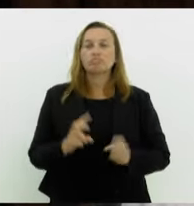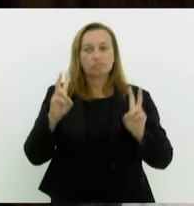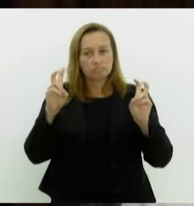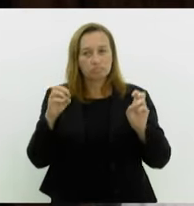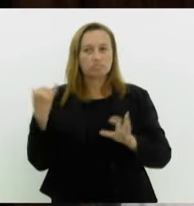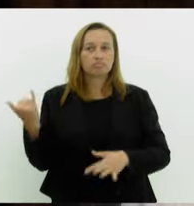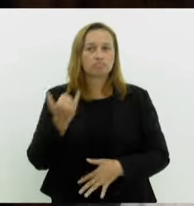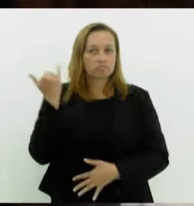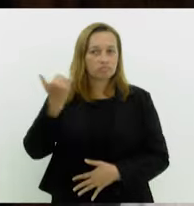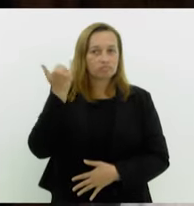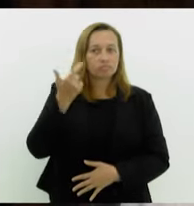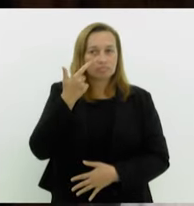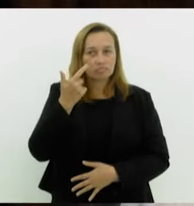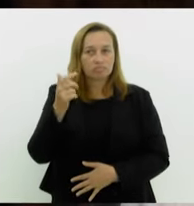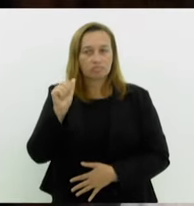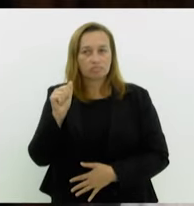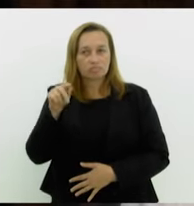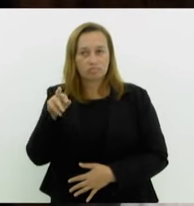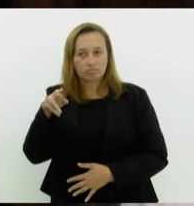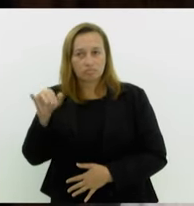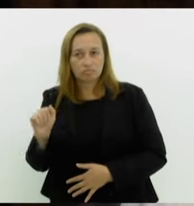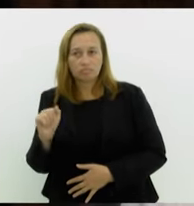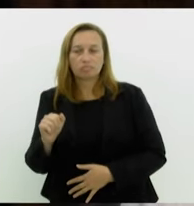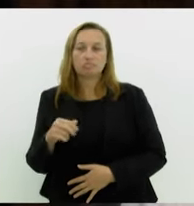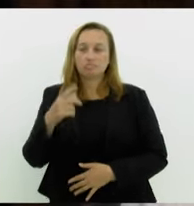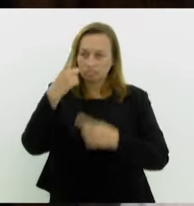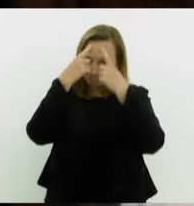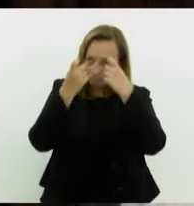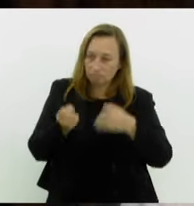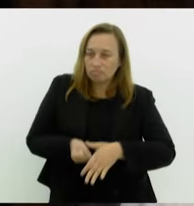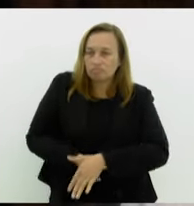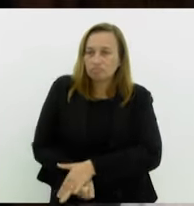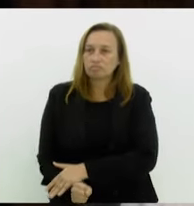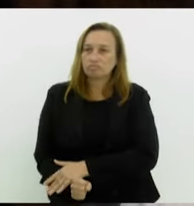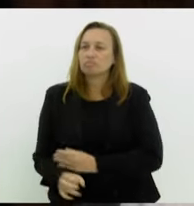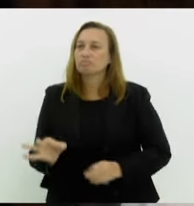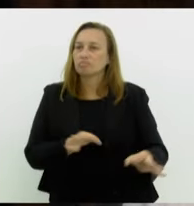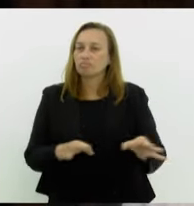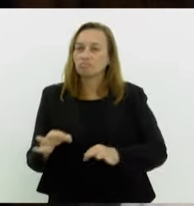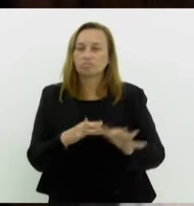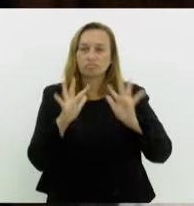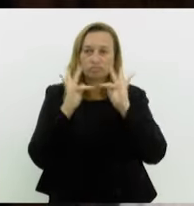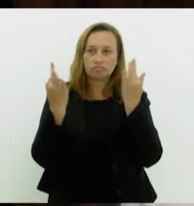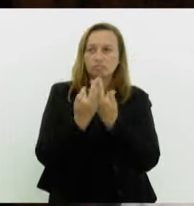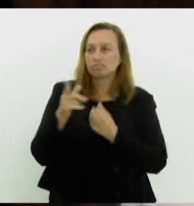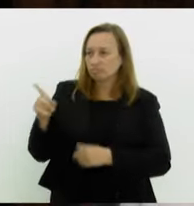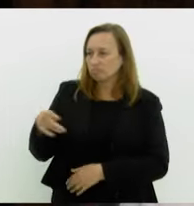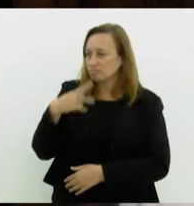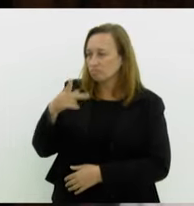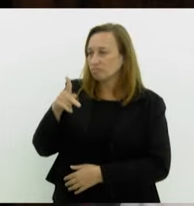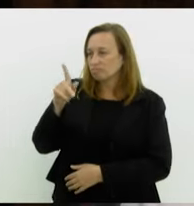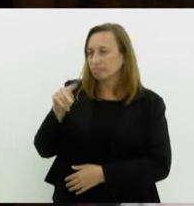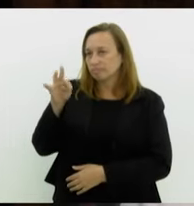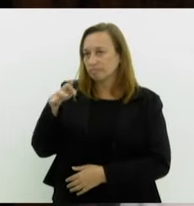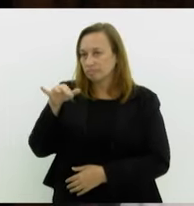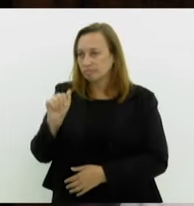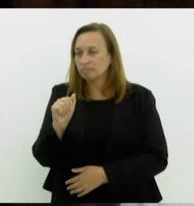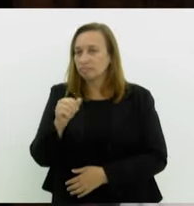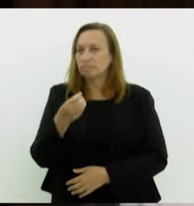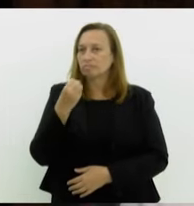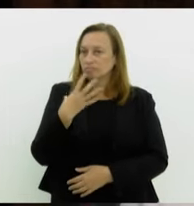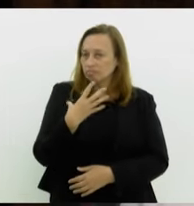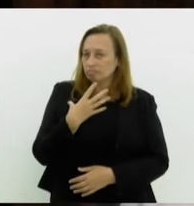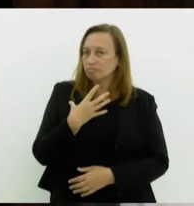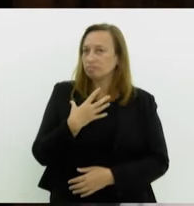muito importante viu Adriana violência obstétrica nas suas nuances o planejamento familiar que você falou aqui Patrícia Talvez seja das